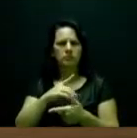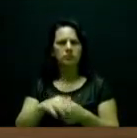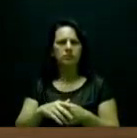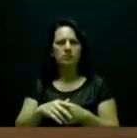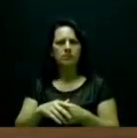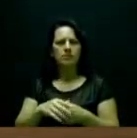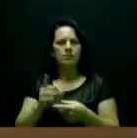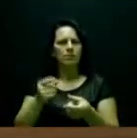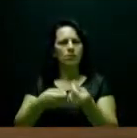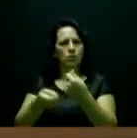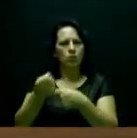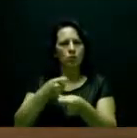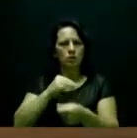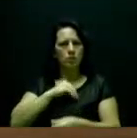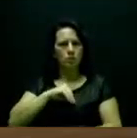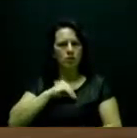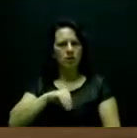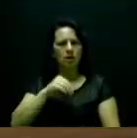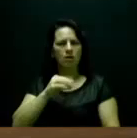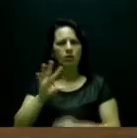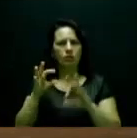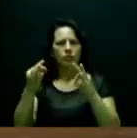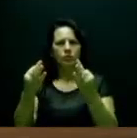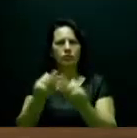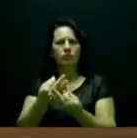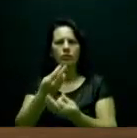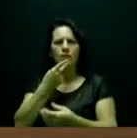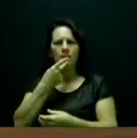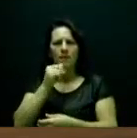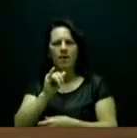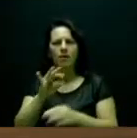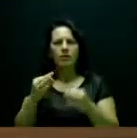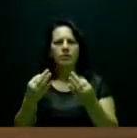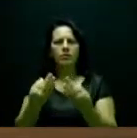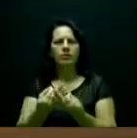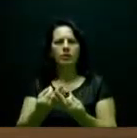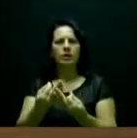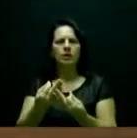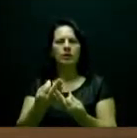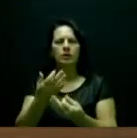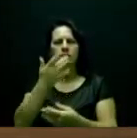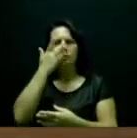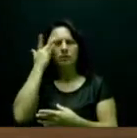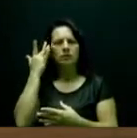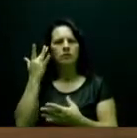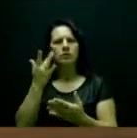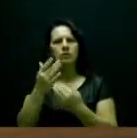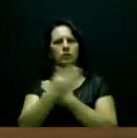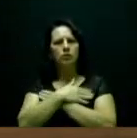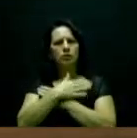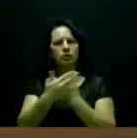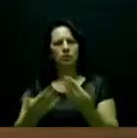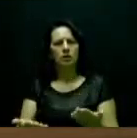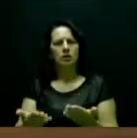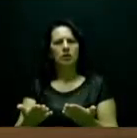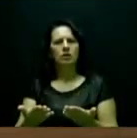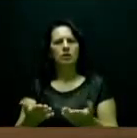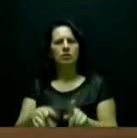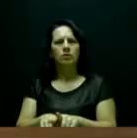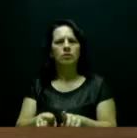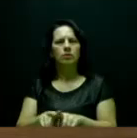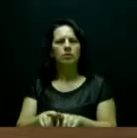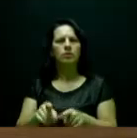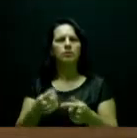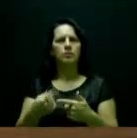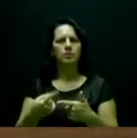de família, principalmente os que estão desempregados, porque a gente está falando aqui dos que estão desempregados, porque os que estão empregados ainda assim precisa fazer